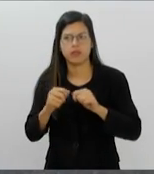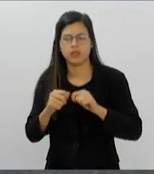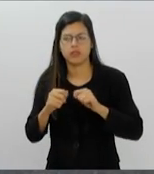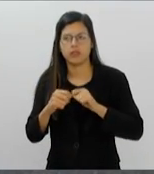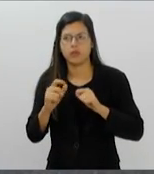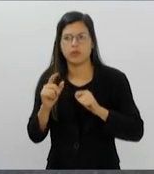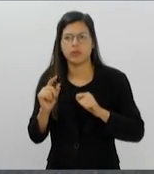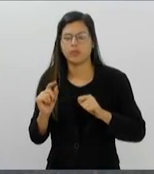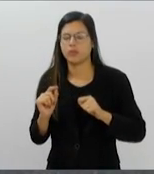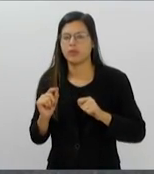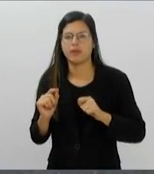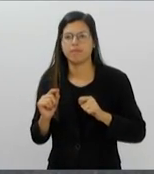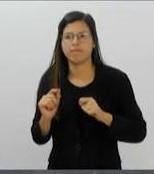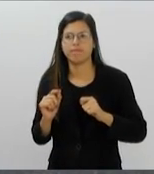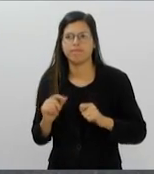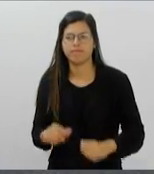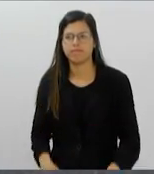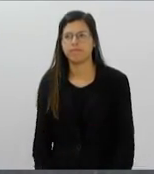que